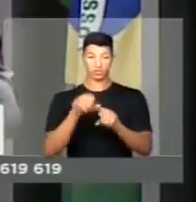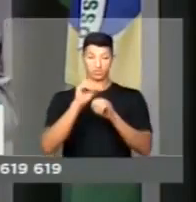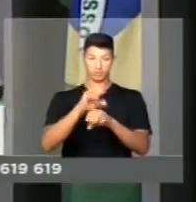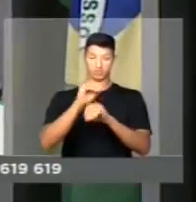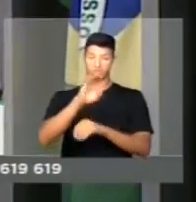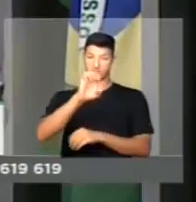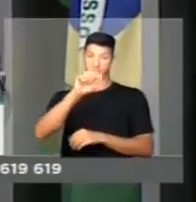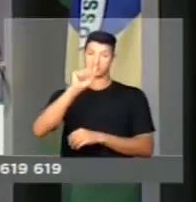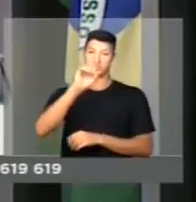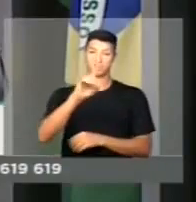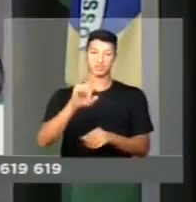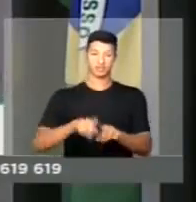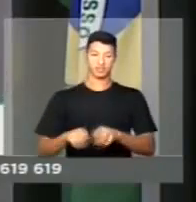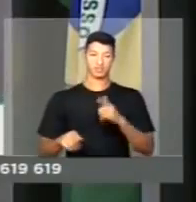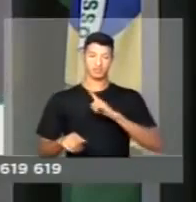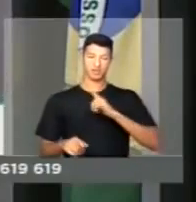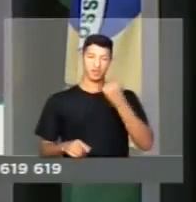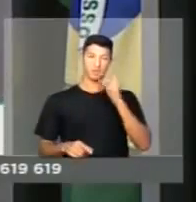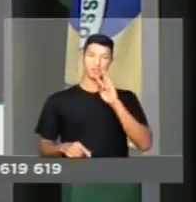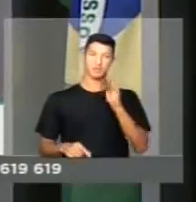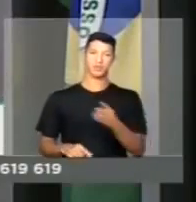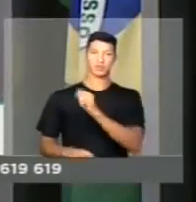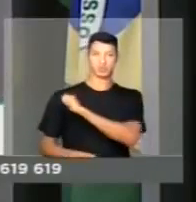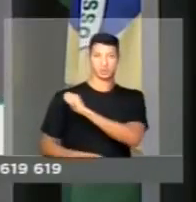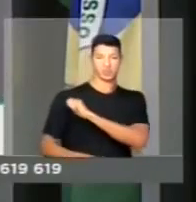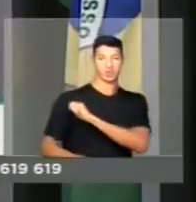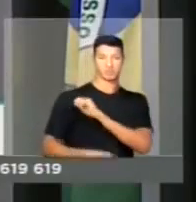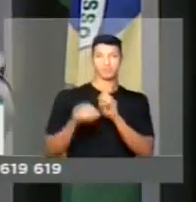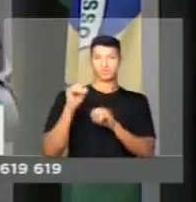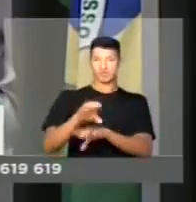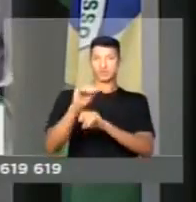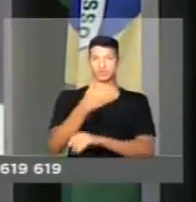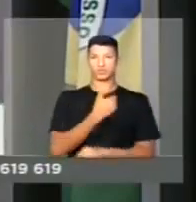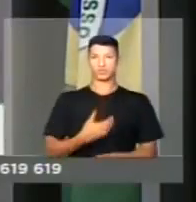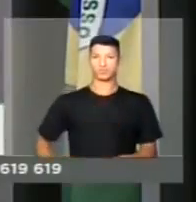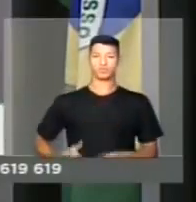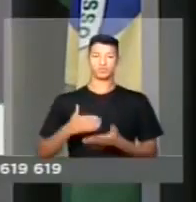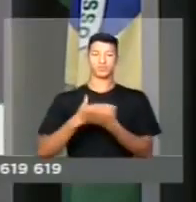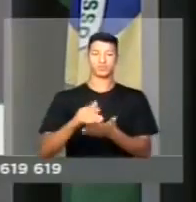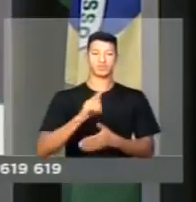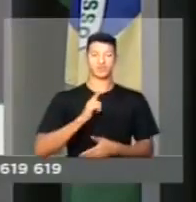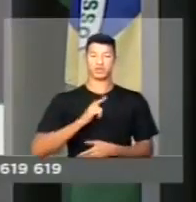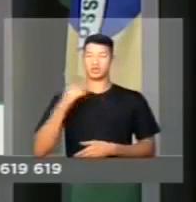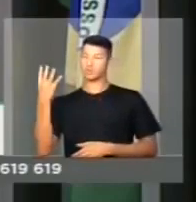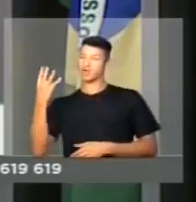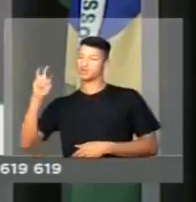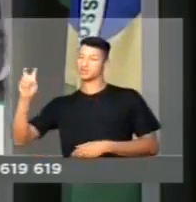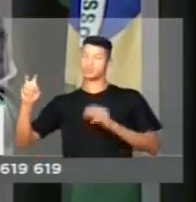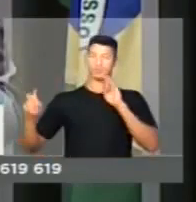ensino à distância. Ao invés de termos 1 milhão de alunos de ensino público, passaremos a ter 4,